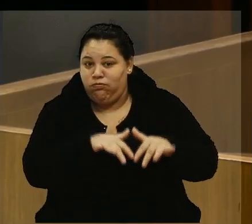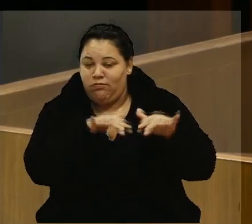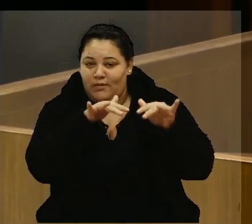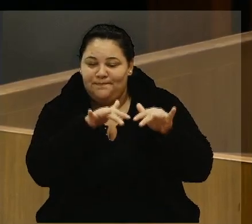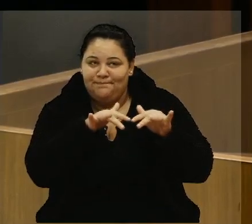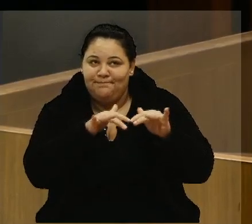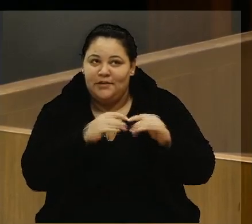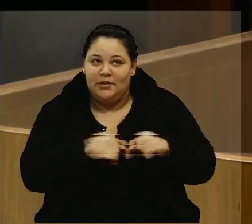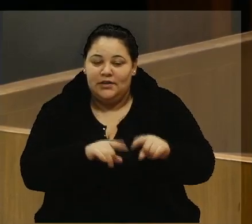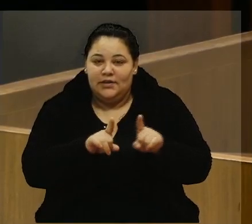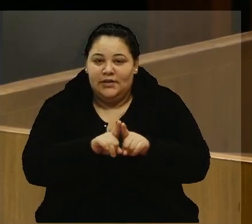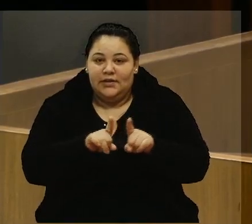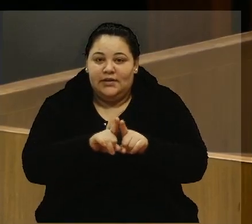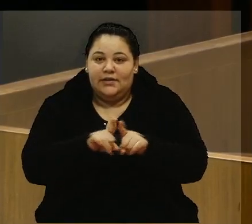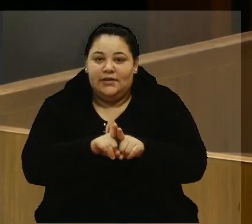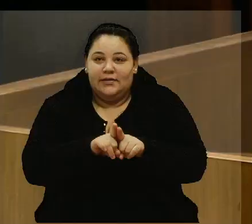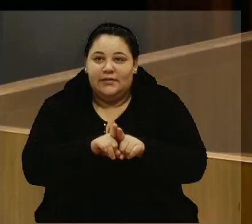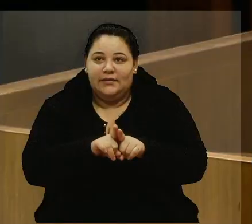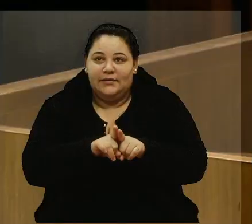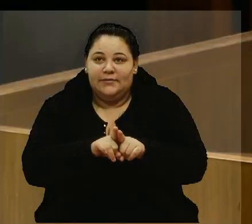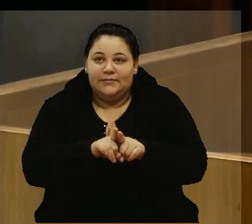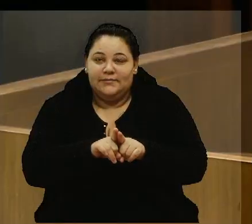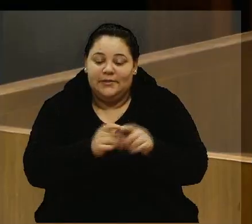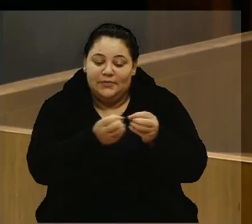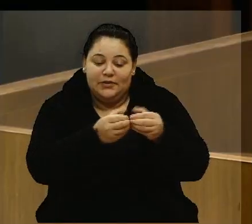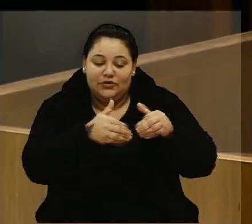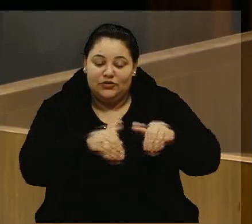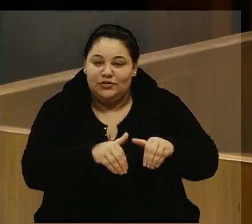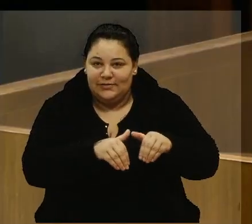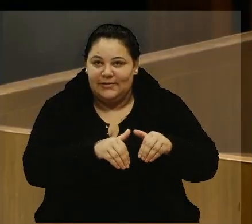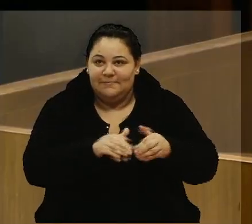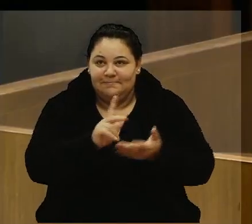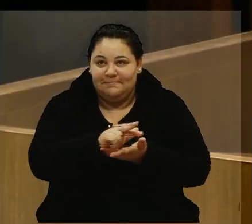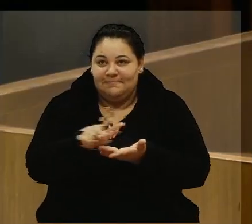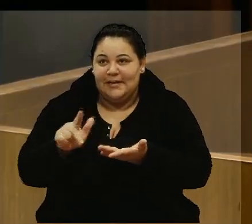que vitimizam diversas